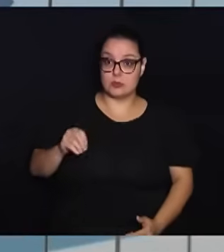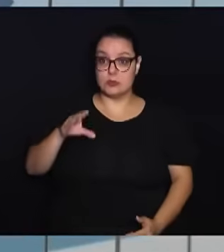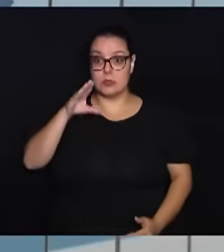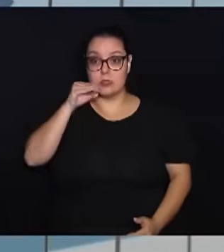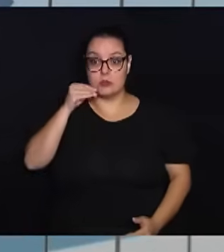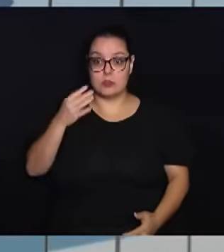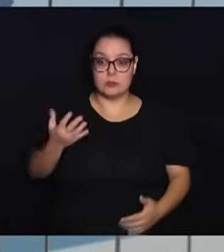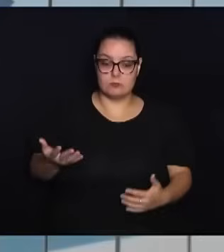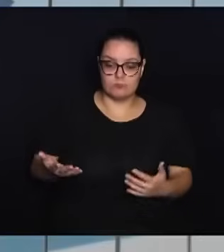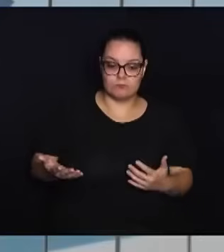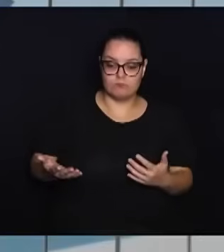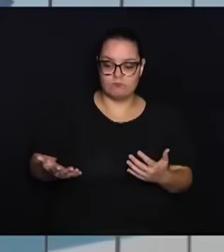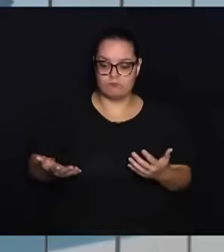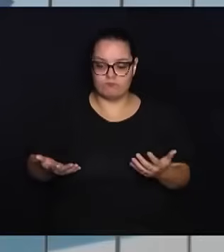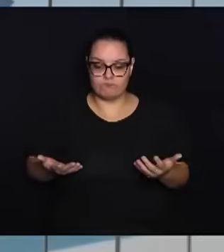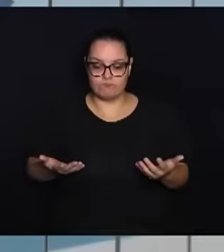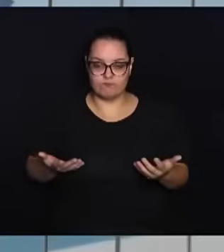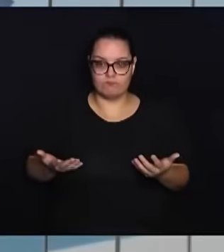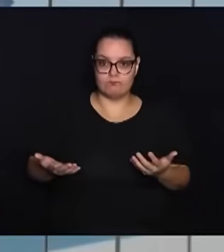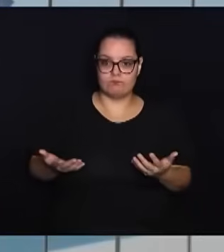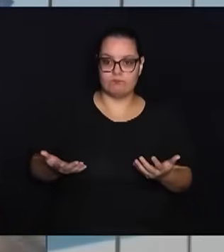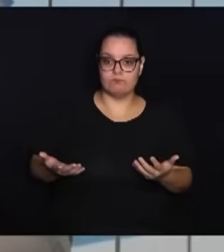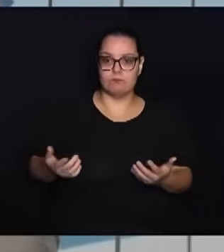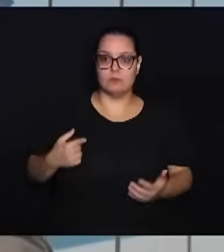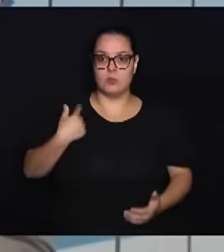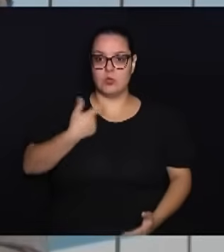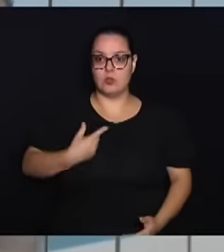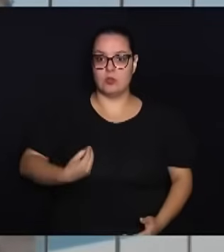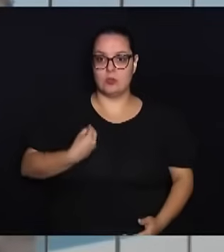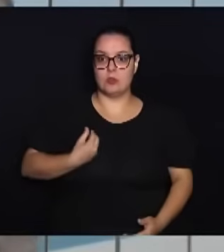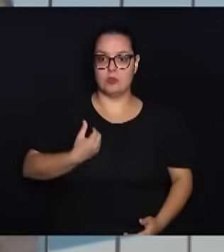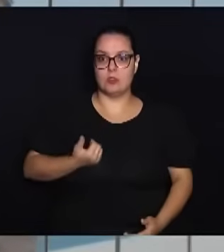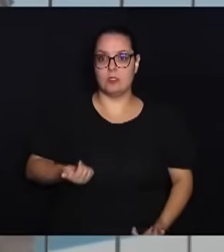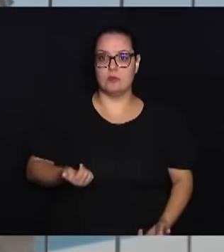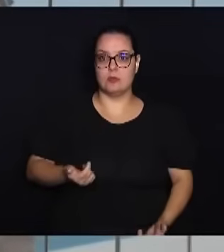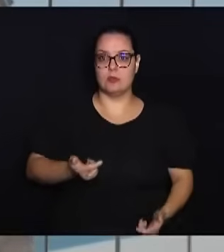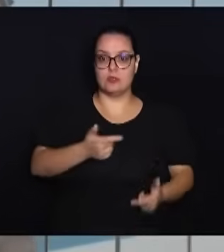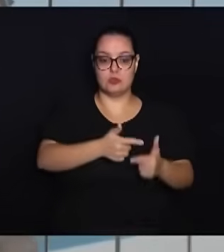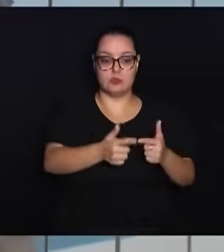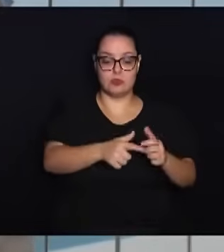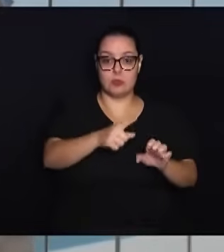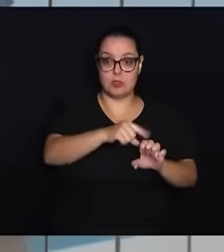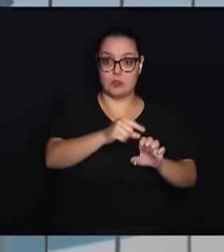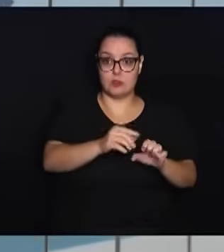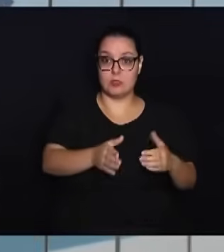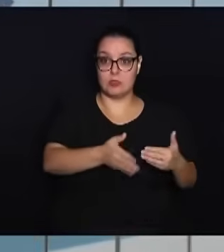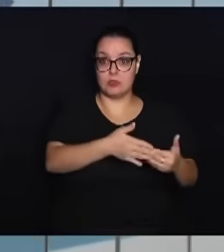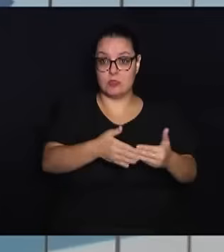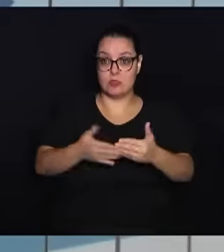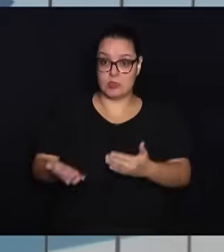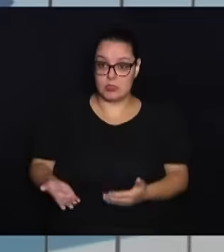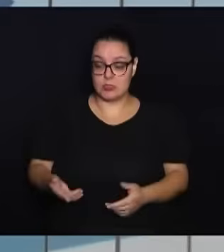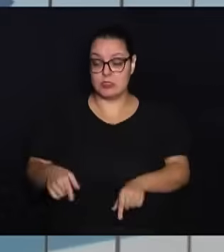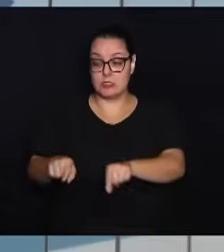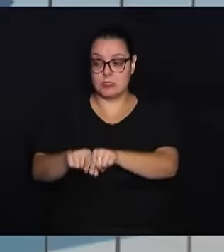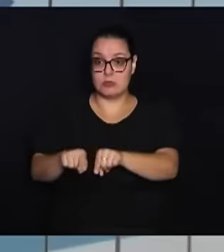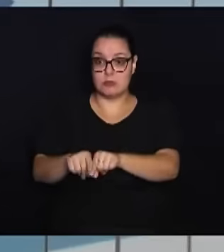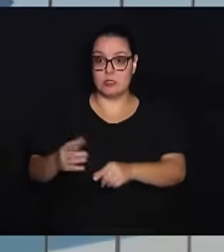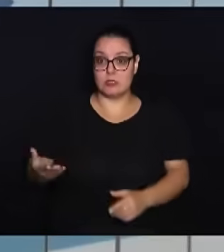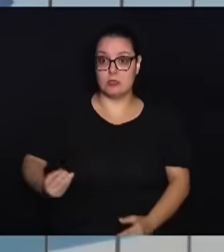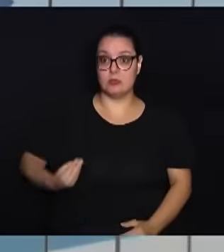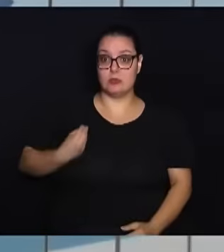estava bem naquele... a gente estava vivendo o caos do empreendedorismo, com as empresas fechadas. Em contrapartida, eu estava